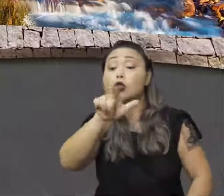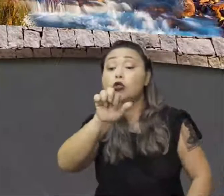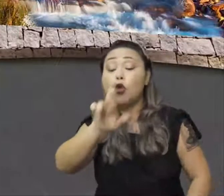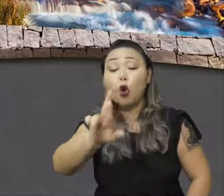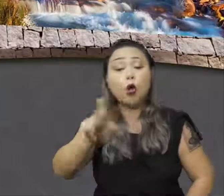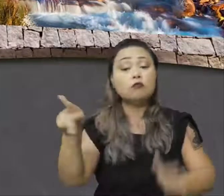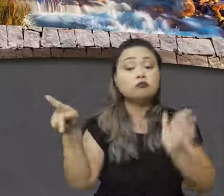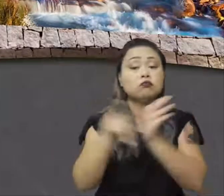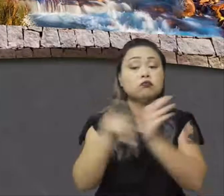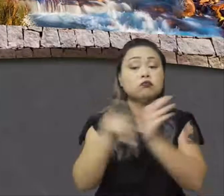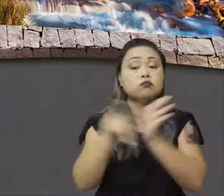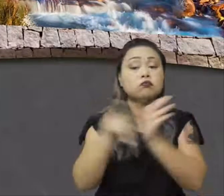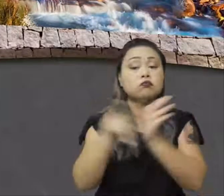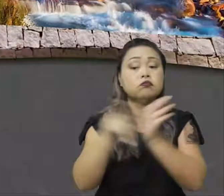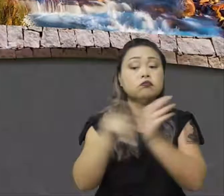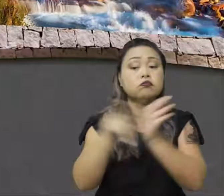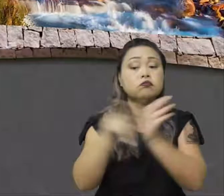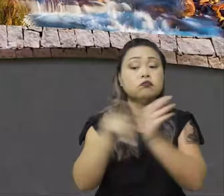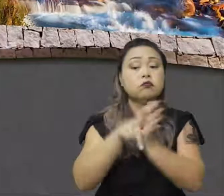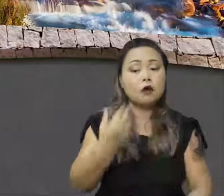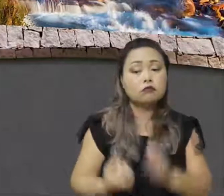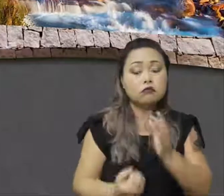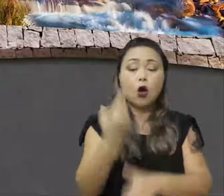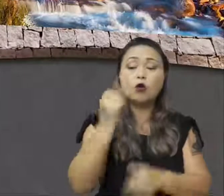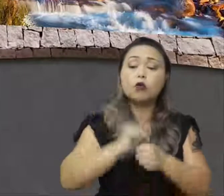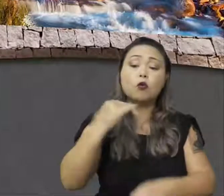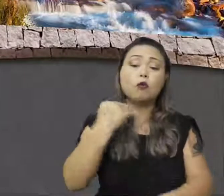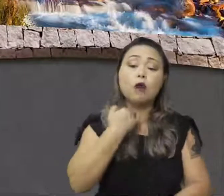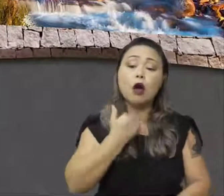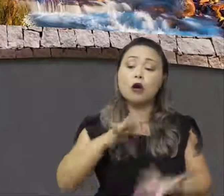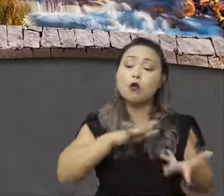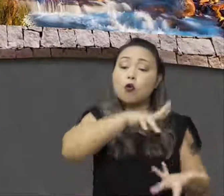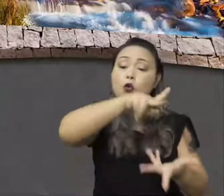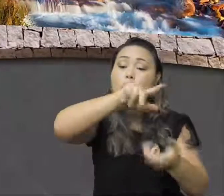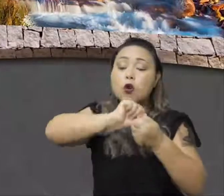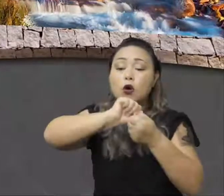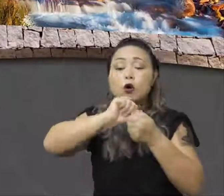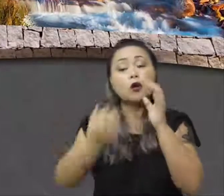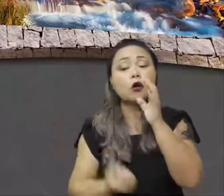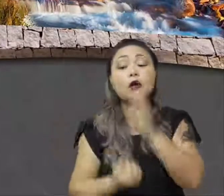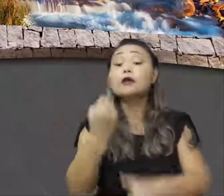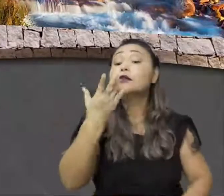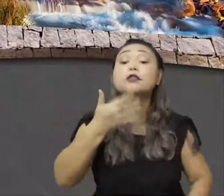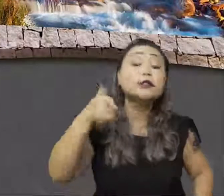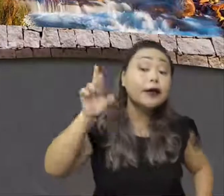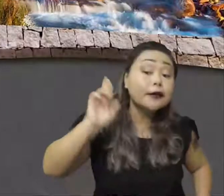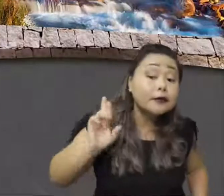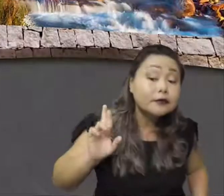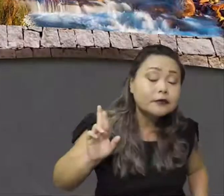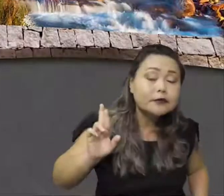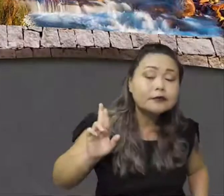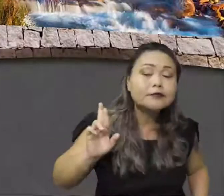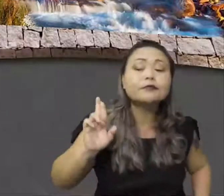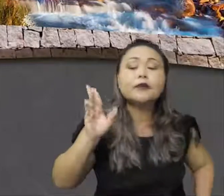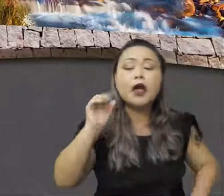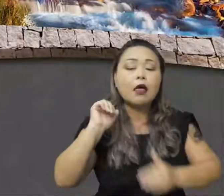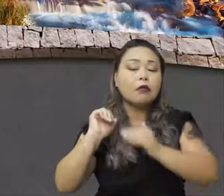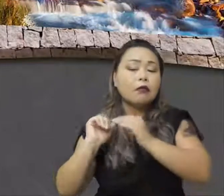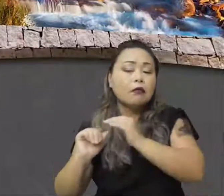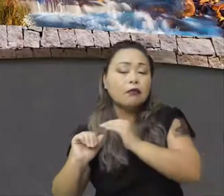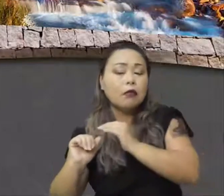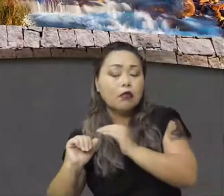americano. Criação do Banco Mundial e a criação de quem? Do Fundo